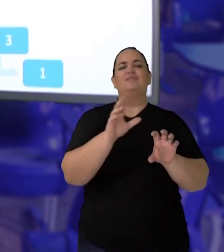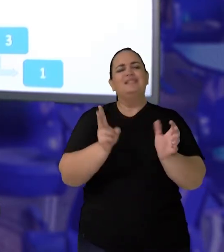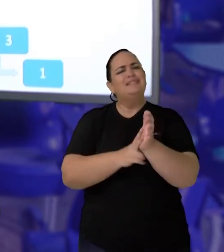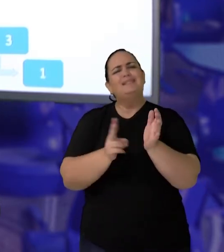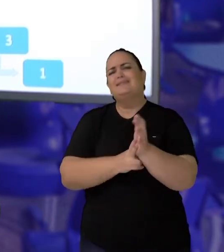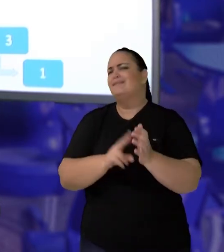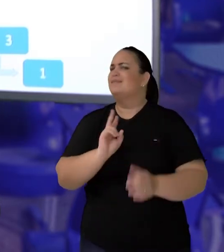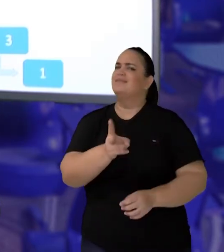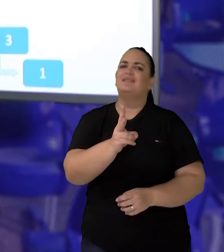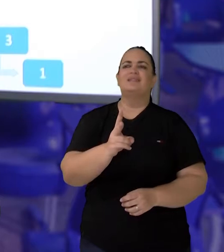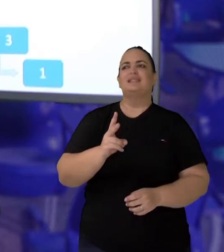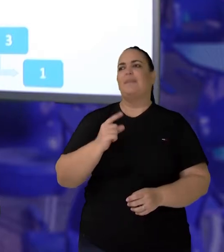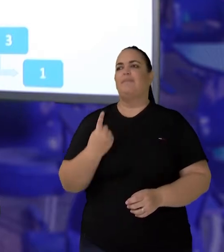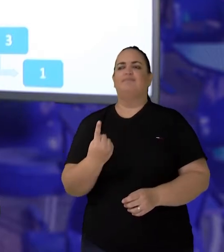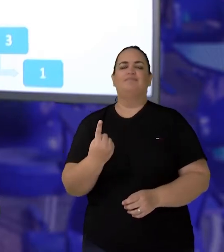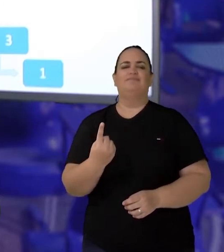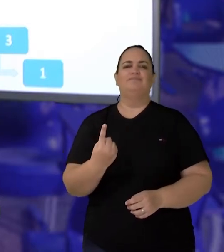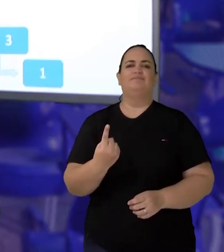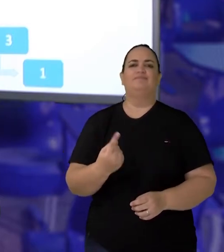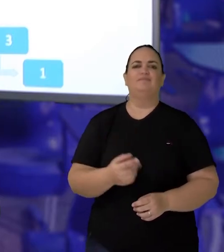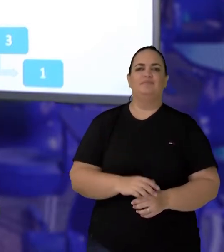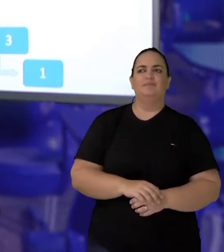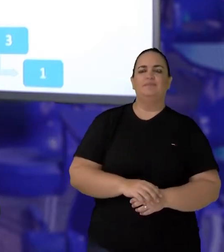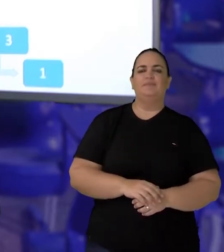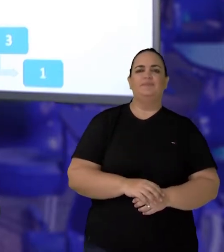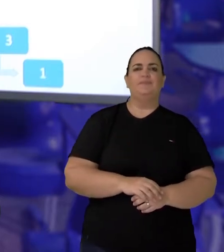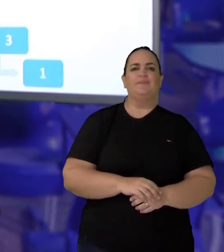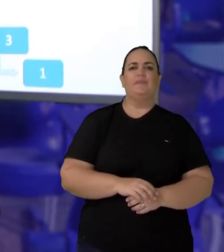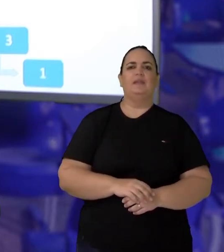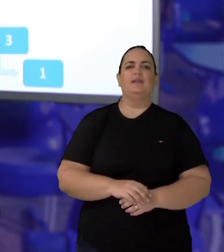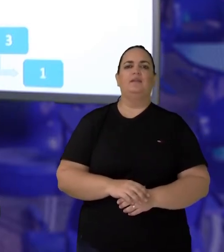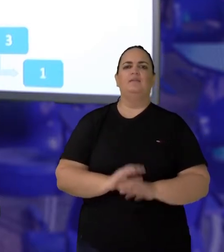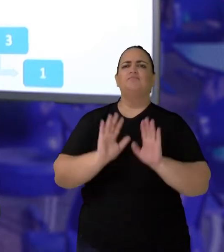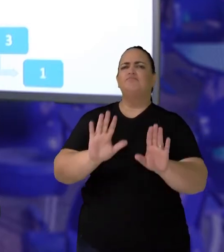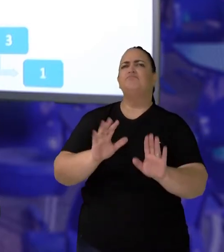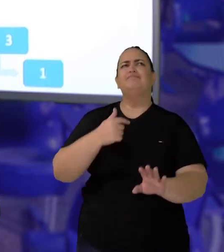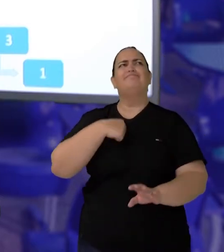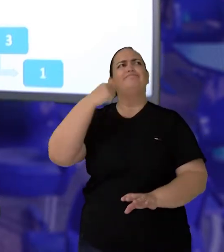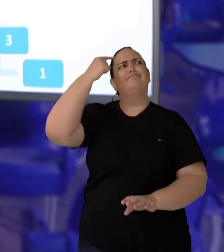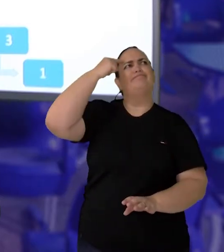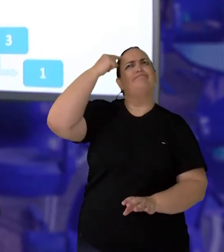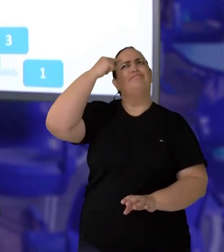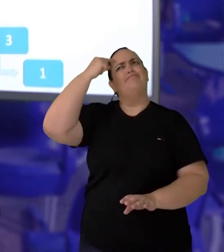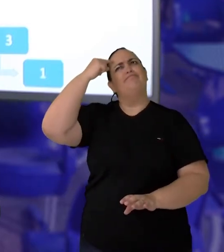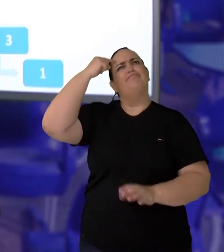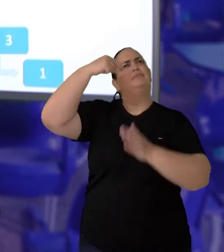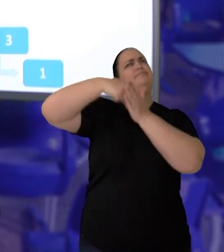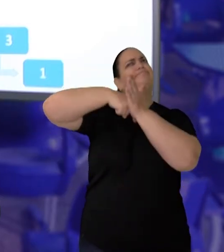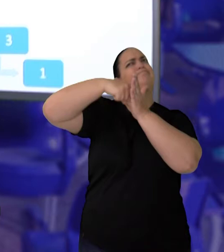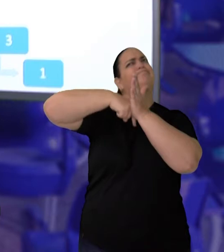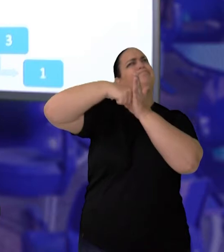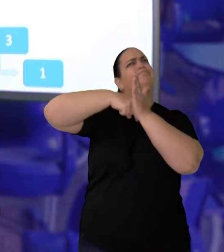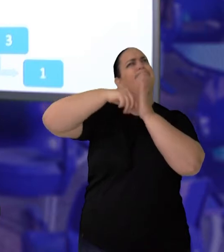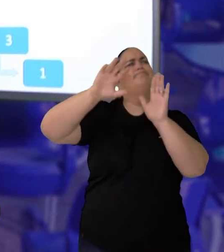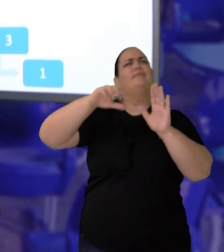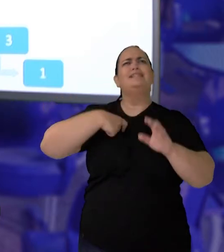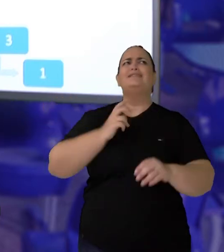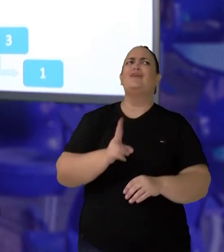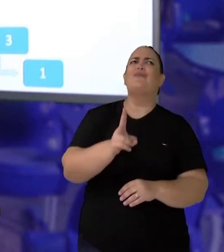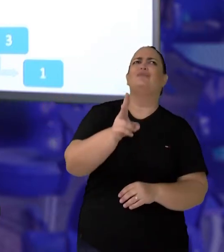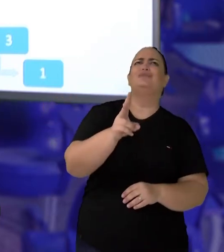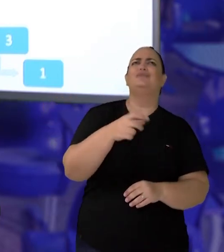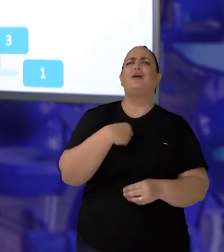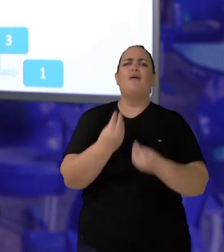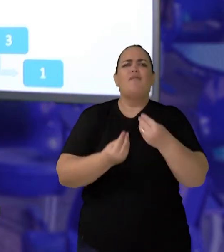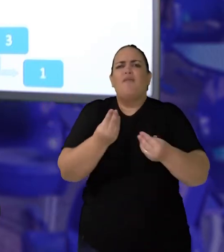fiquem ligados nisso. Mas aí agora eu fico me perguntando, galera, se eu continuar daqui para frente, o que vocês